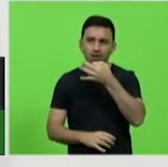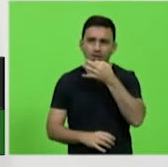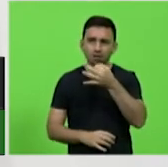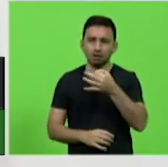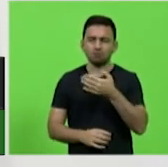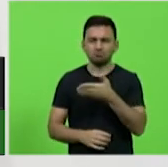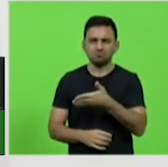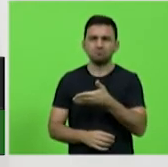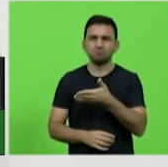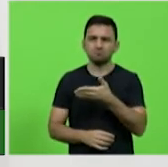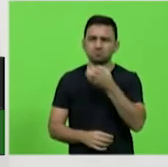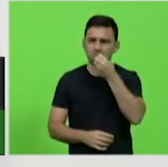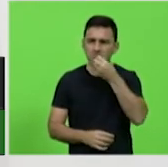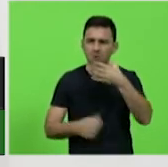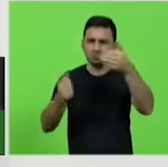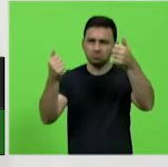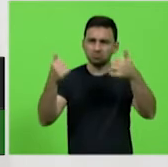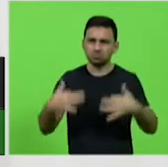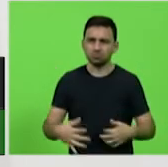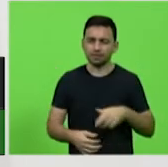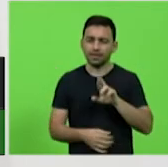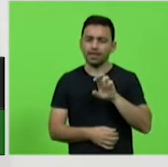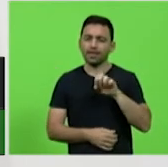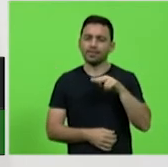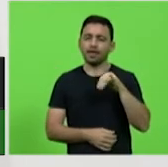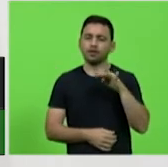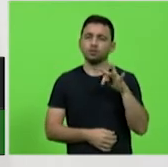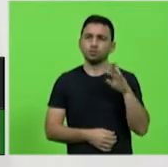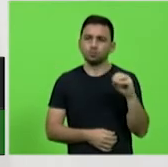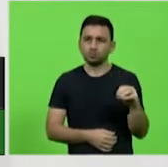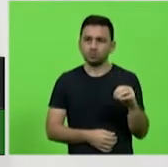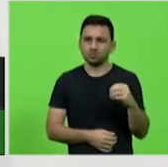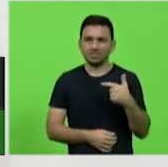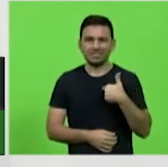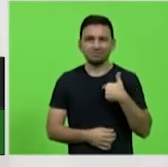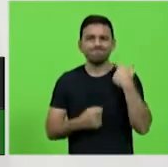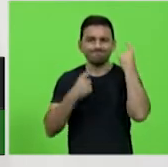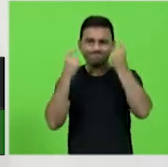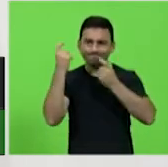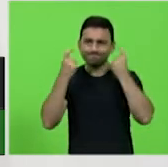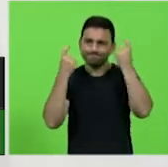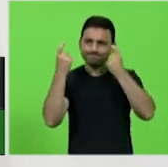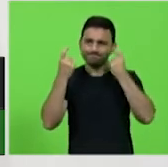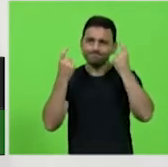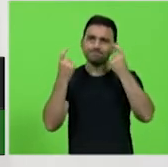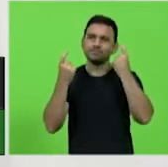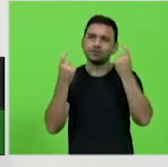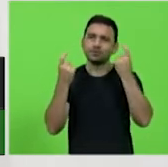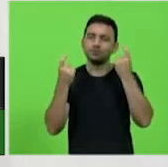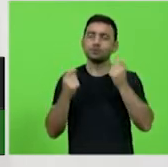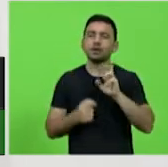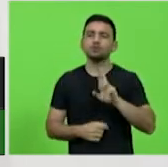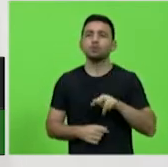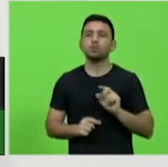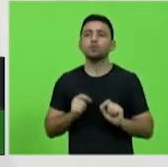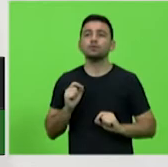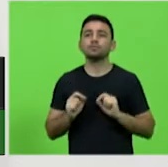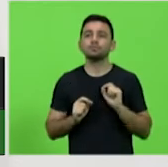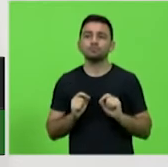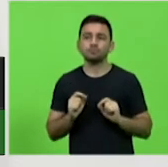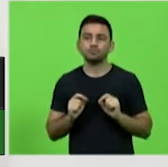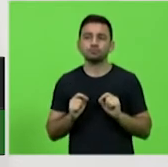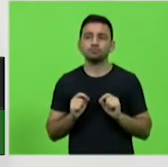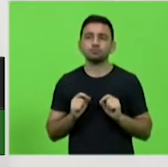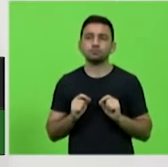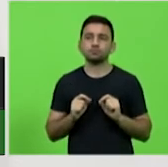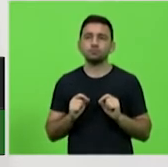bem explanado do Renato Igor, mas que me deixou com muita preocupação, em razão até